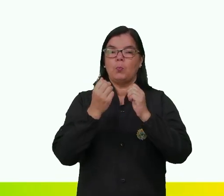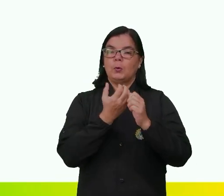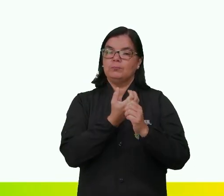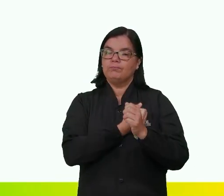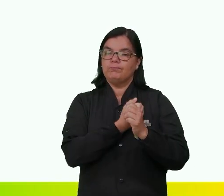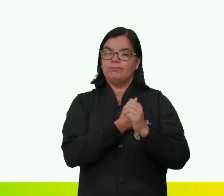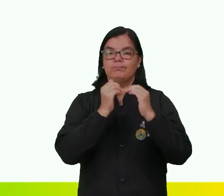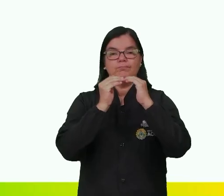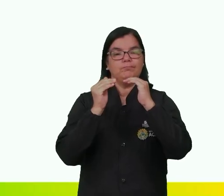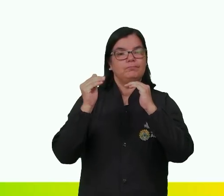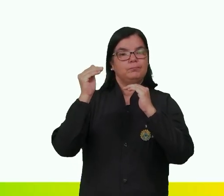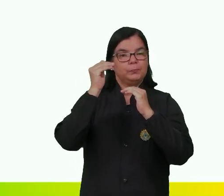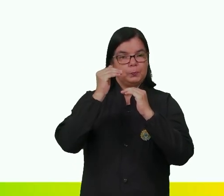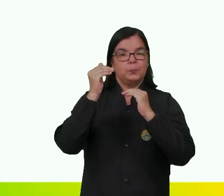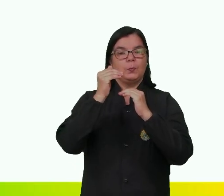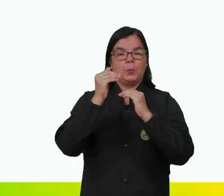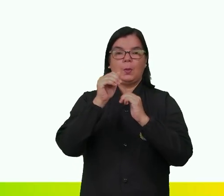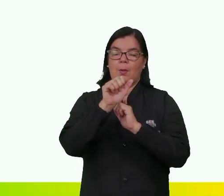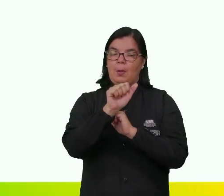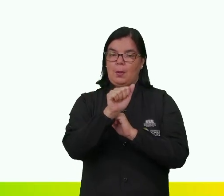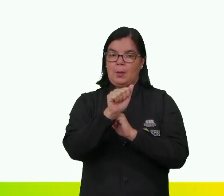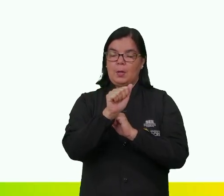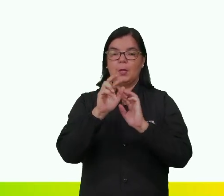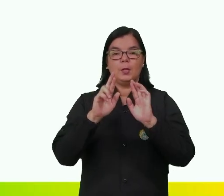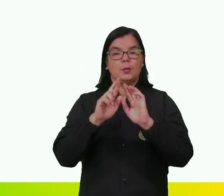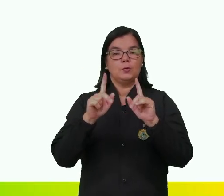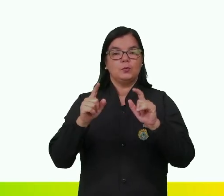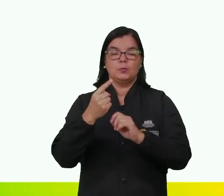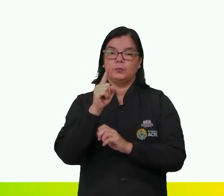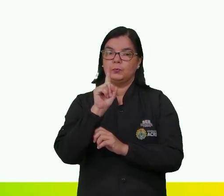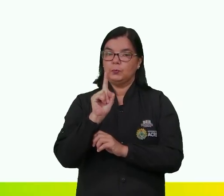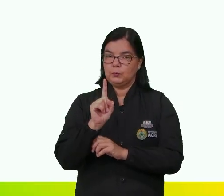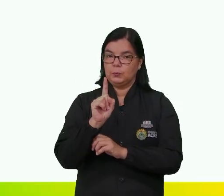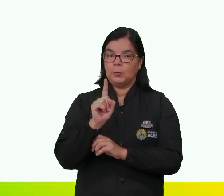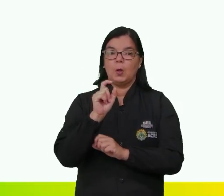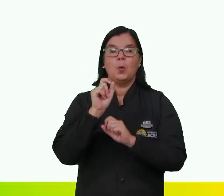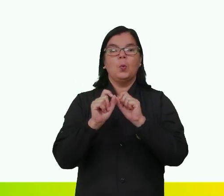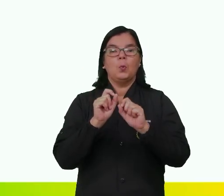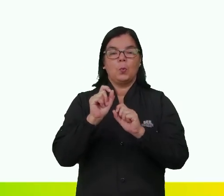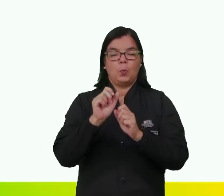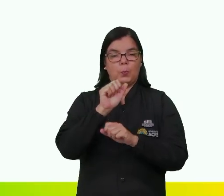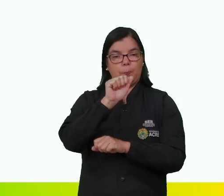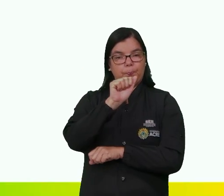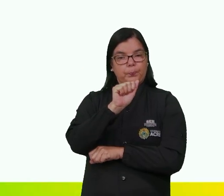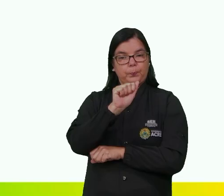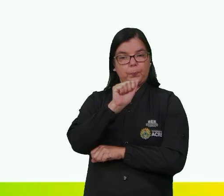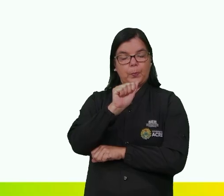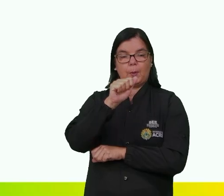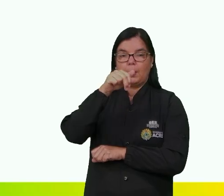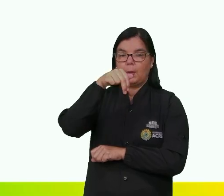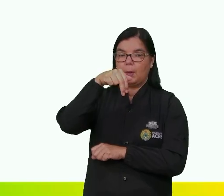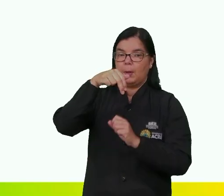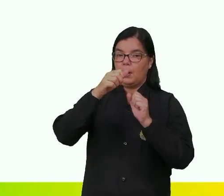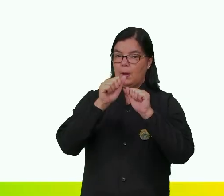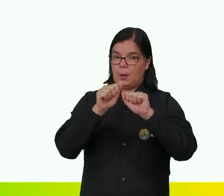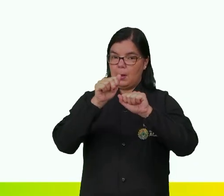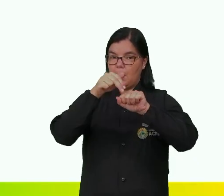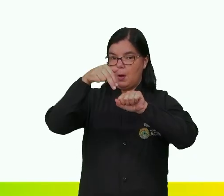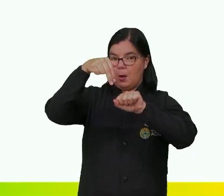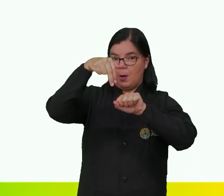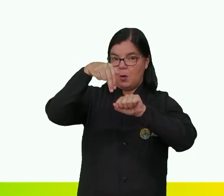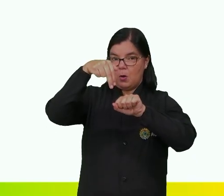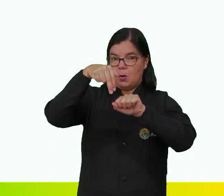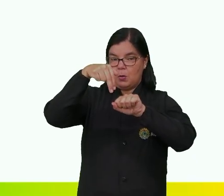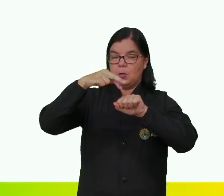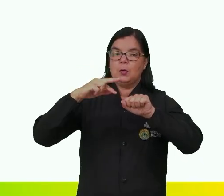a potência de número real A, que ele é diferente de 1, é dada pela seguinte expressão: a elevado